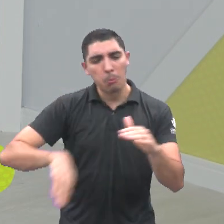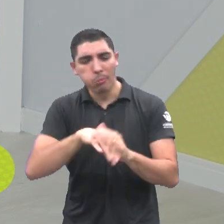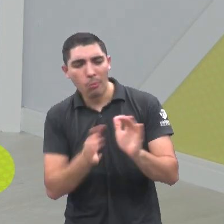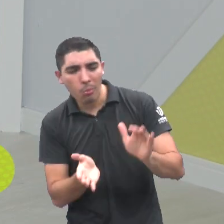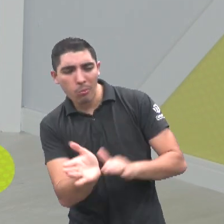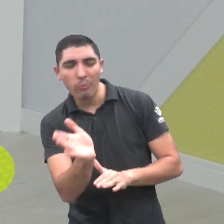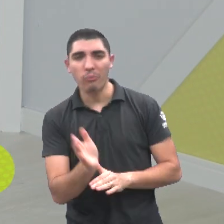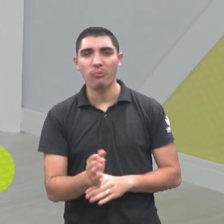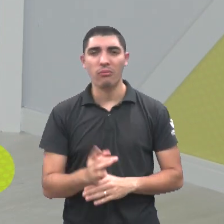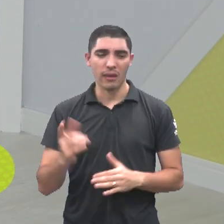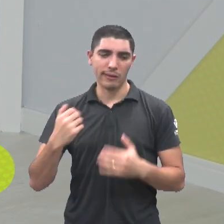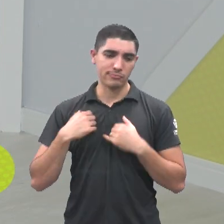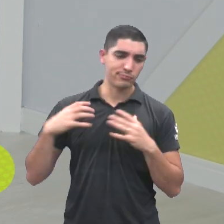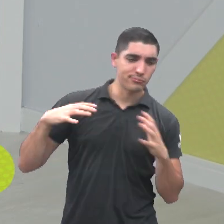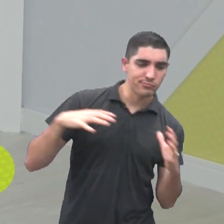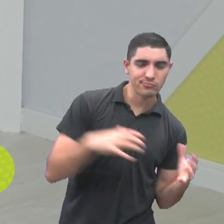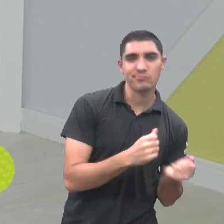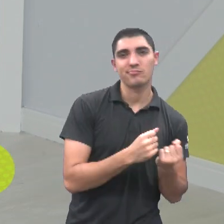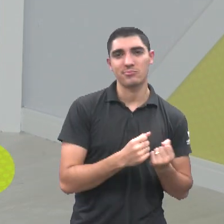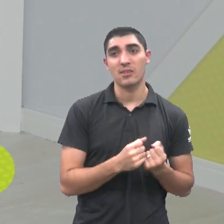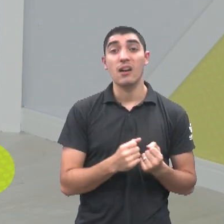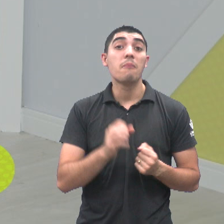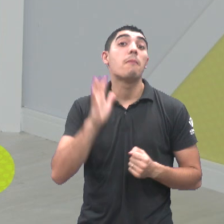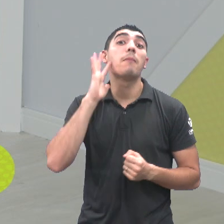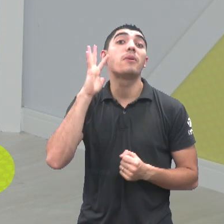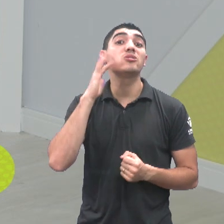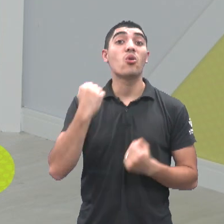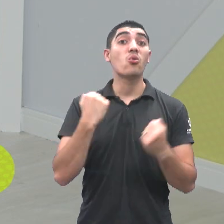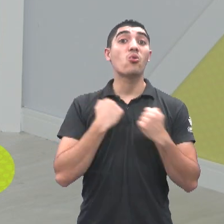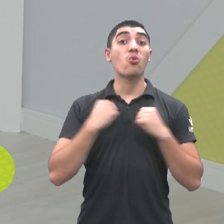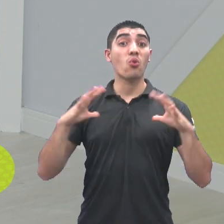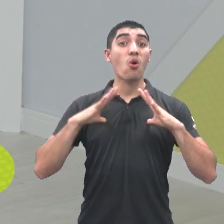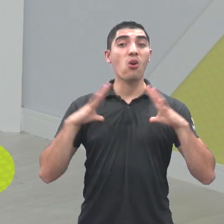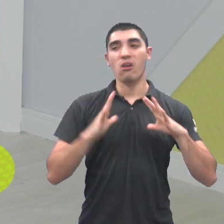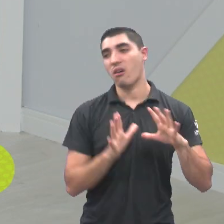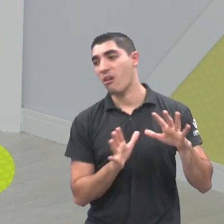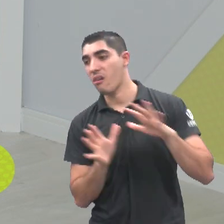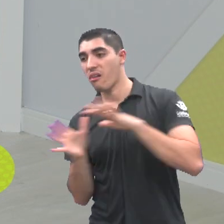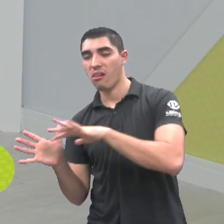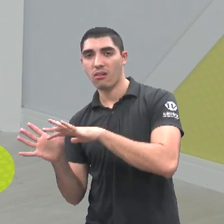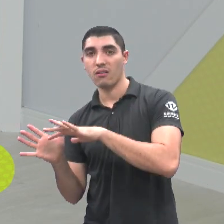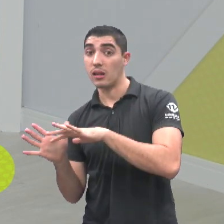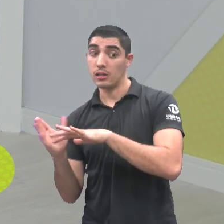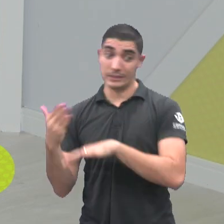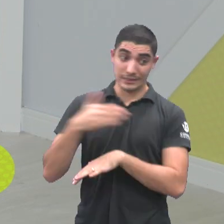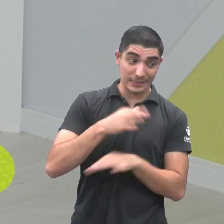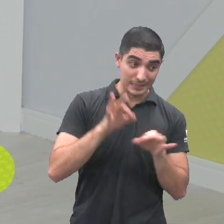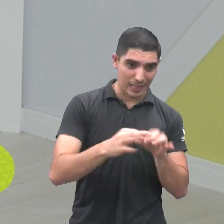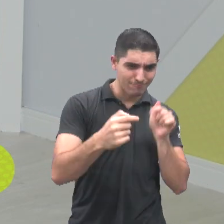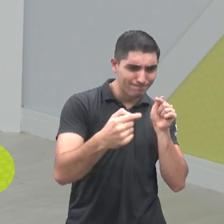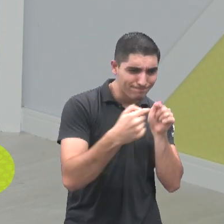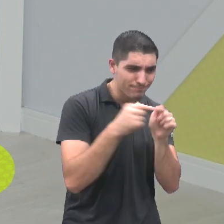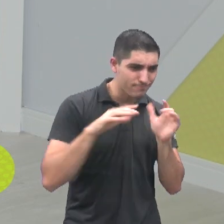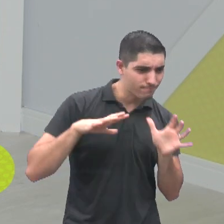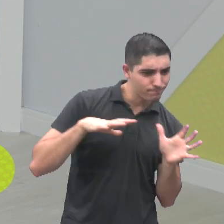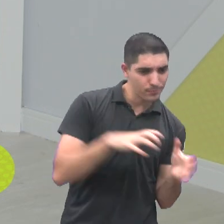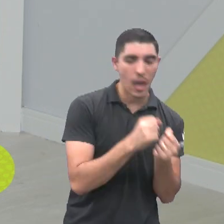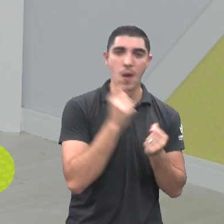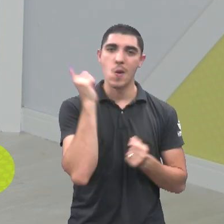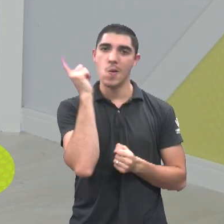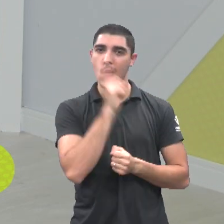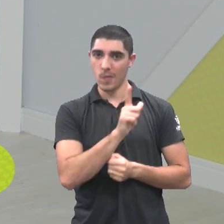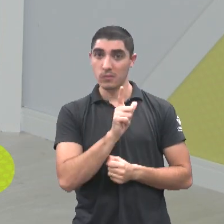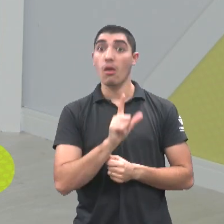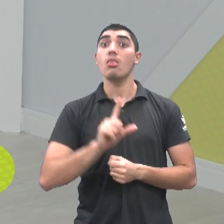diriam, nossa, o cara colocou ali no canto oposto do goleiro e fez um golaço. Não, esperou, foi no canto certo, fez a defesa, fez outra defesa